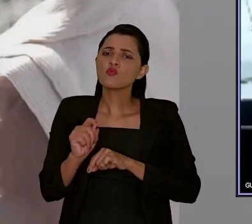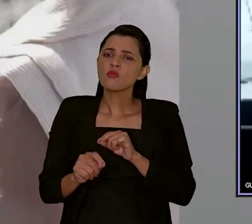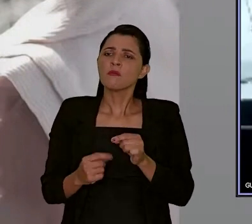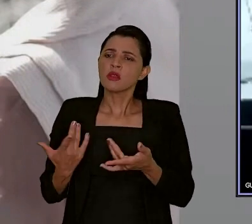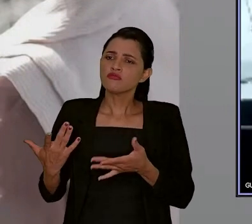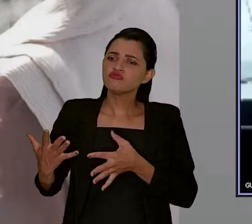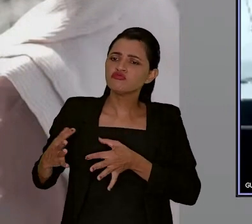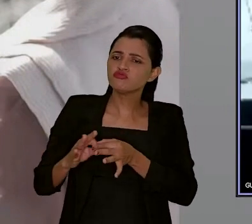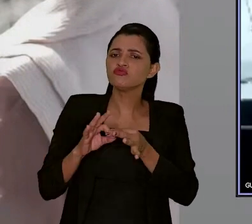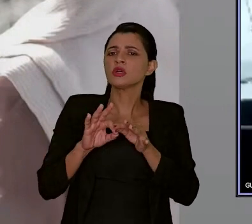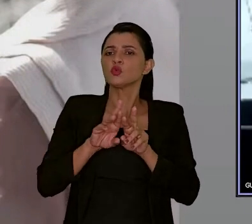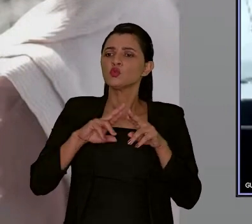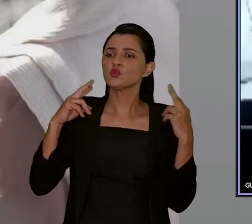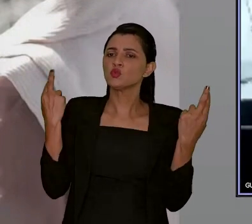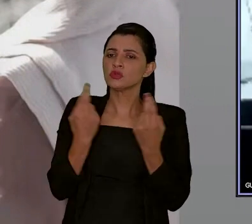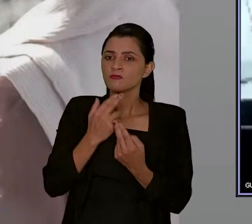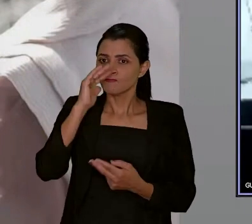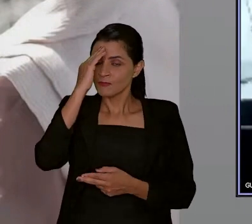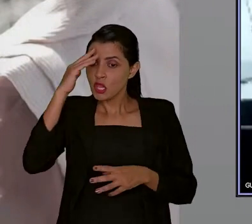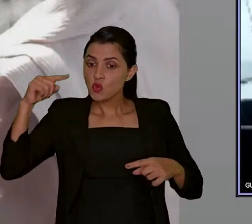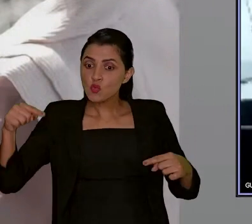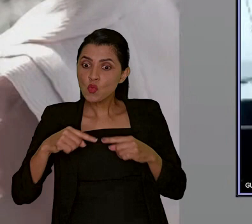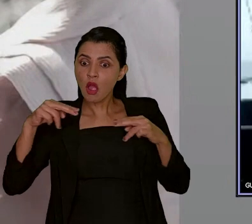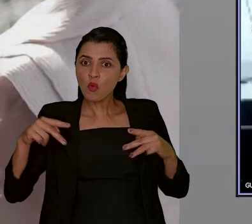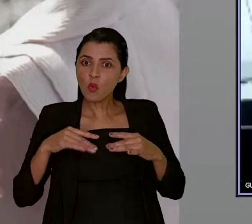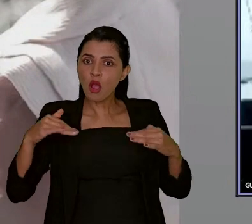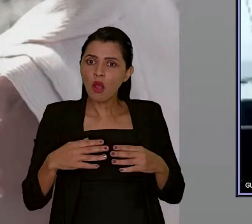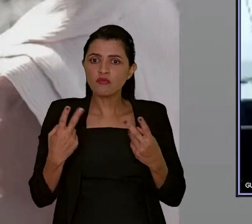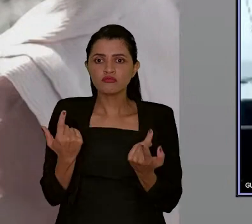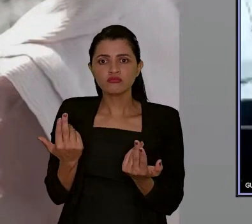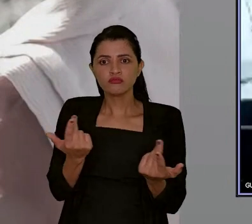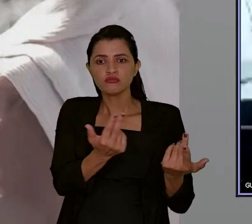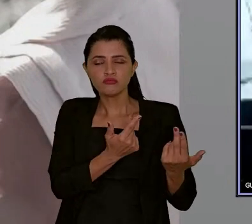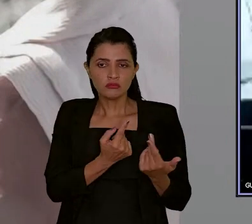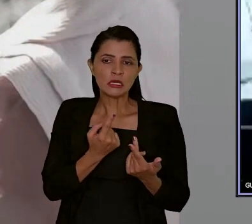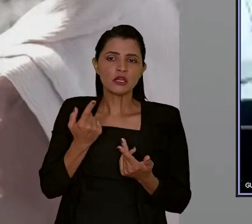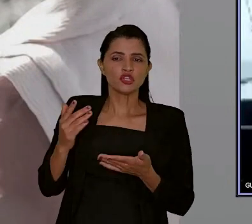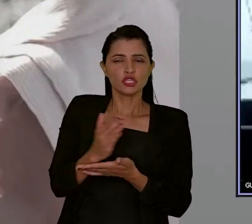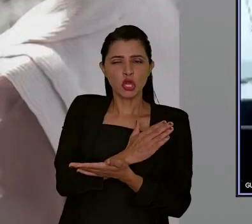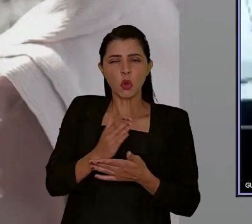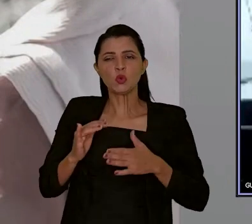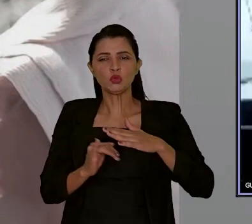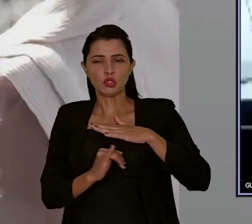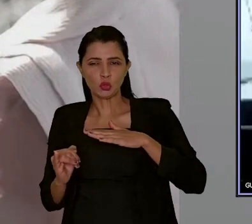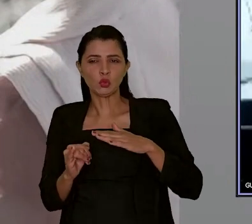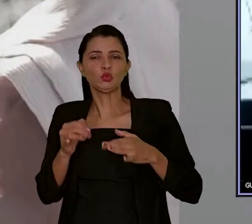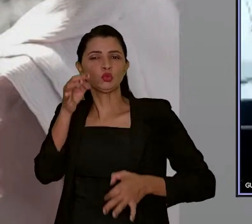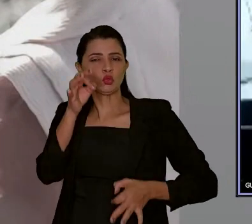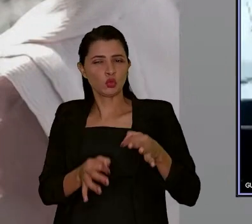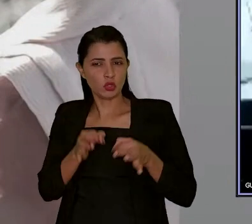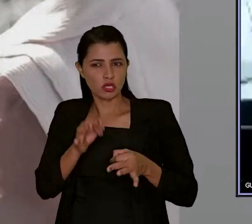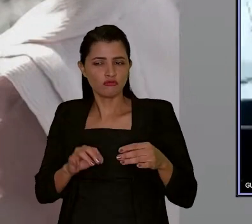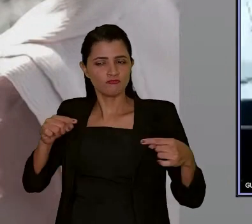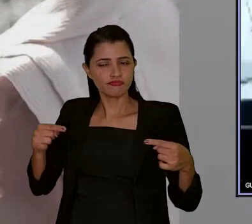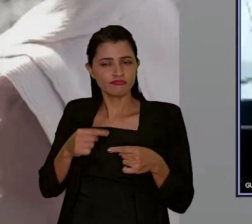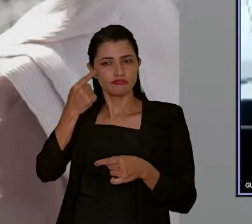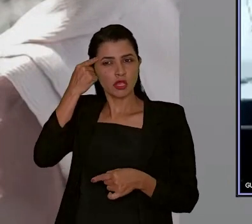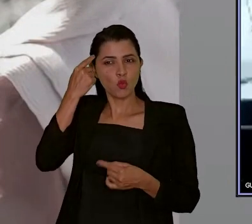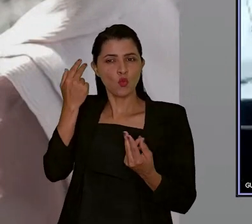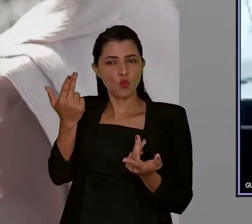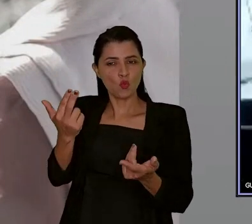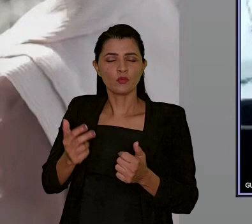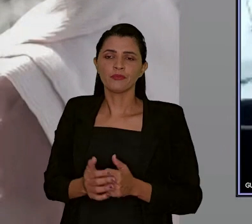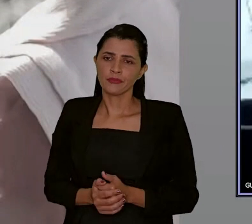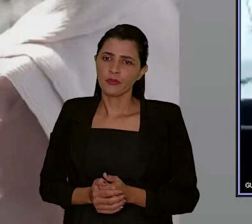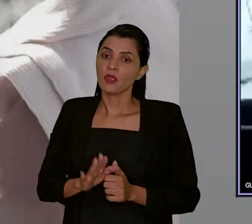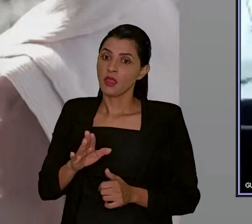no entendimento e reconhecimento de certos institutos jurídicos. Não é à toa, por exemplo, que a Convenção